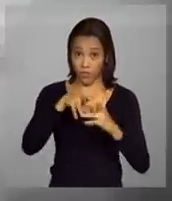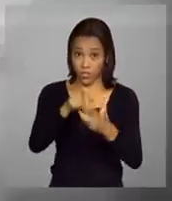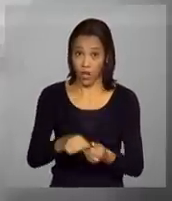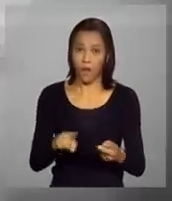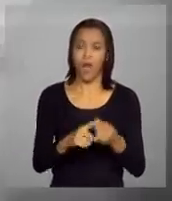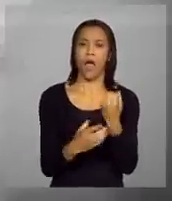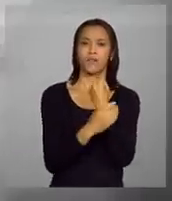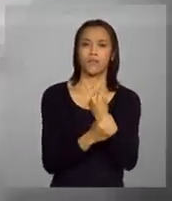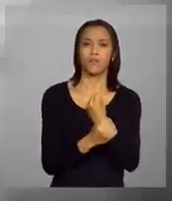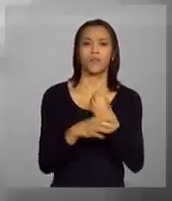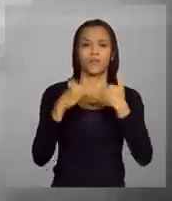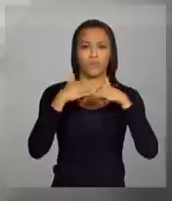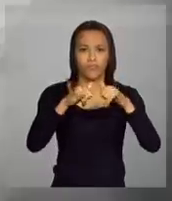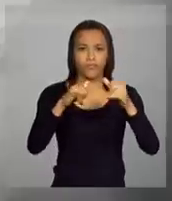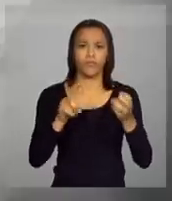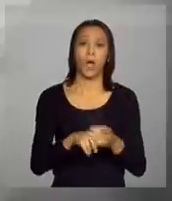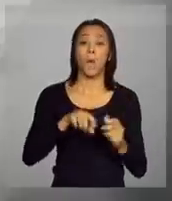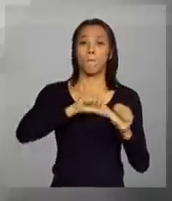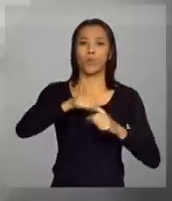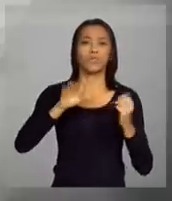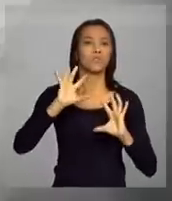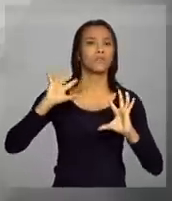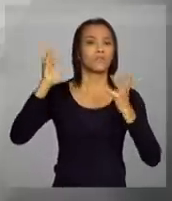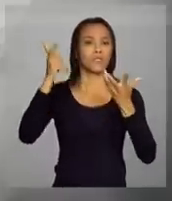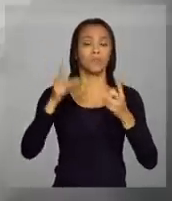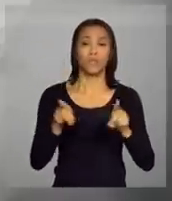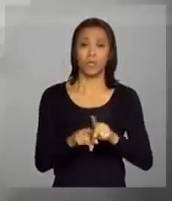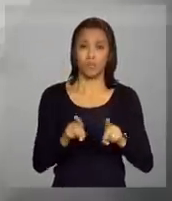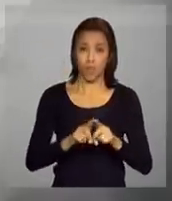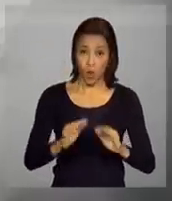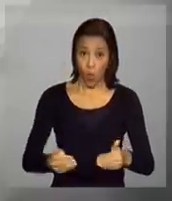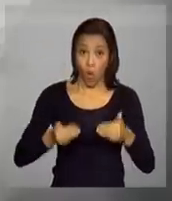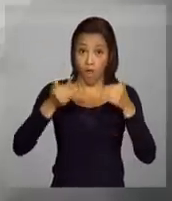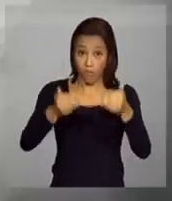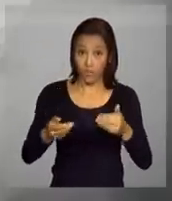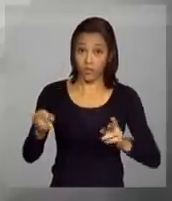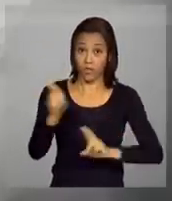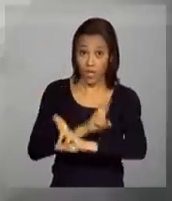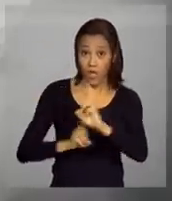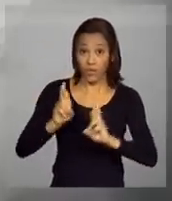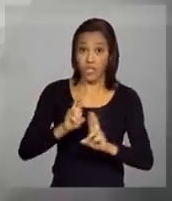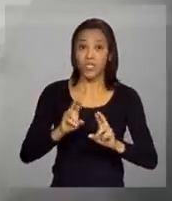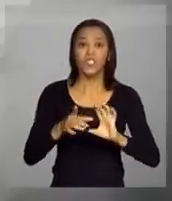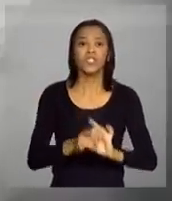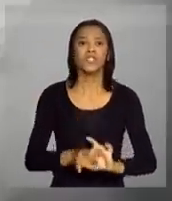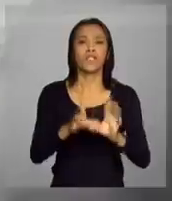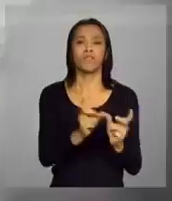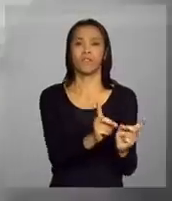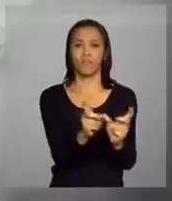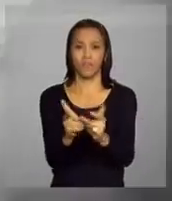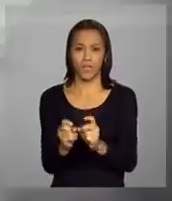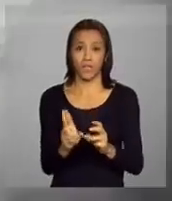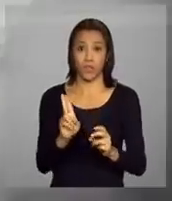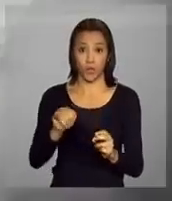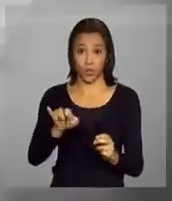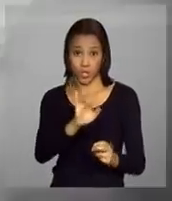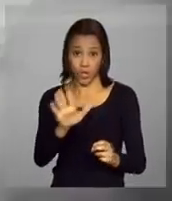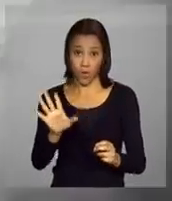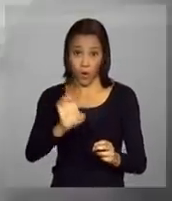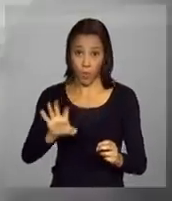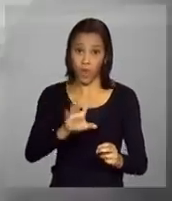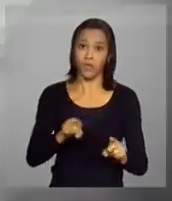a segurança energética, mudanças climáticas, o avanço das negociações de livre comércio entre União Europeia